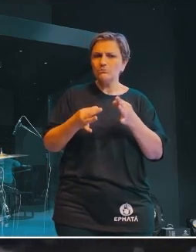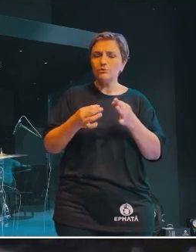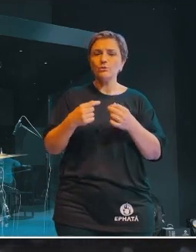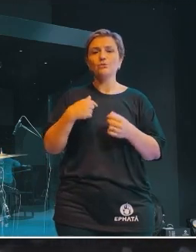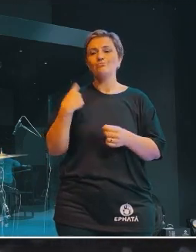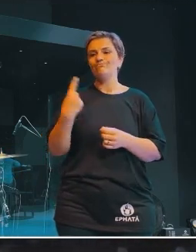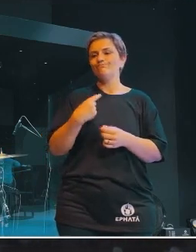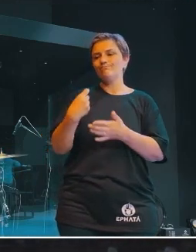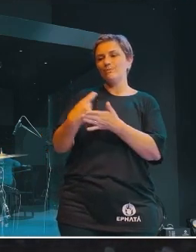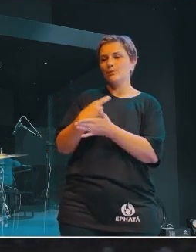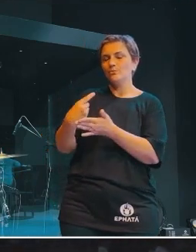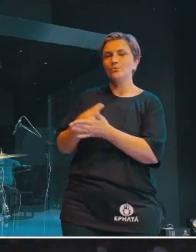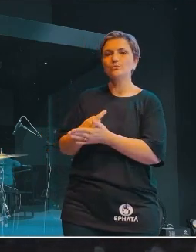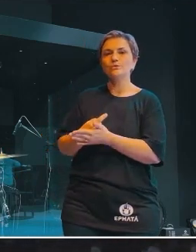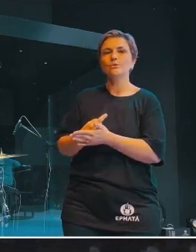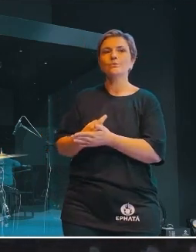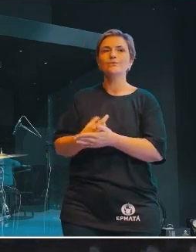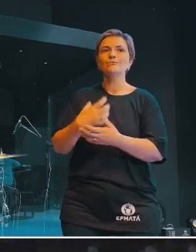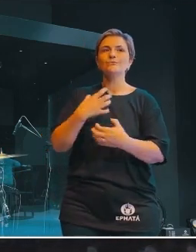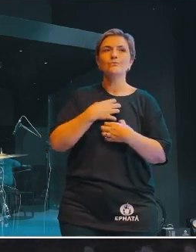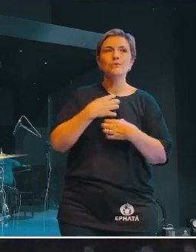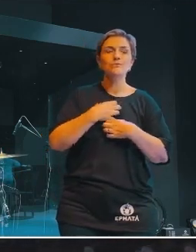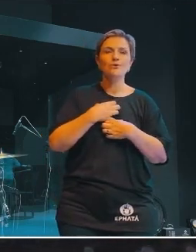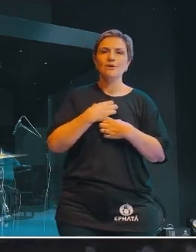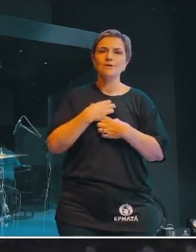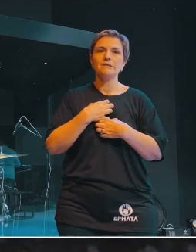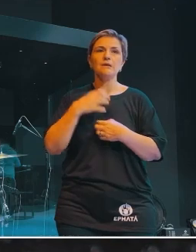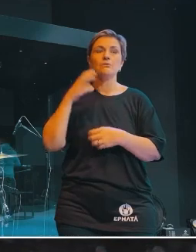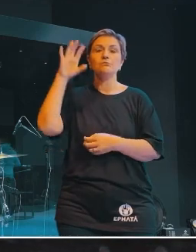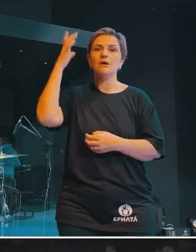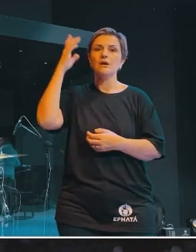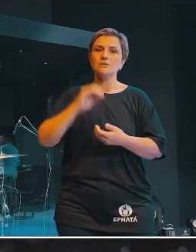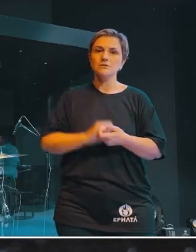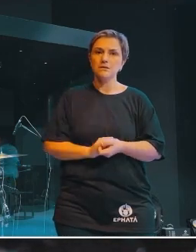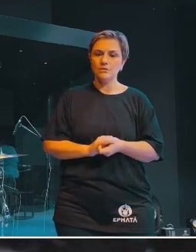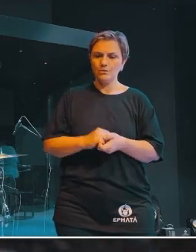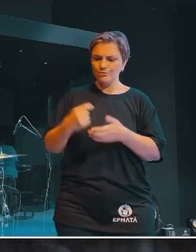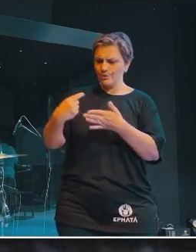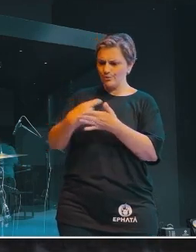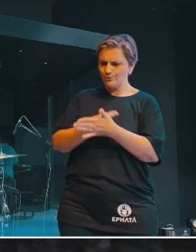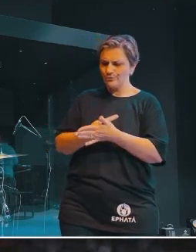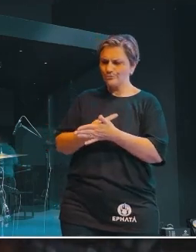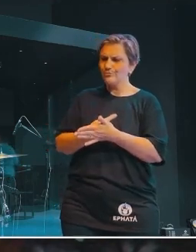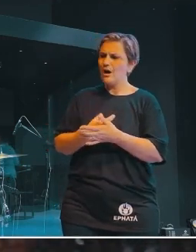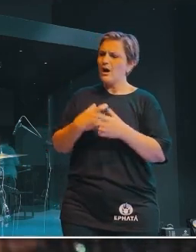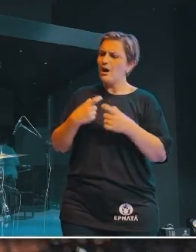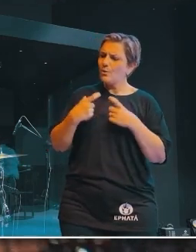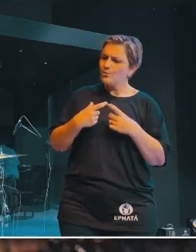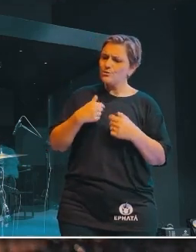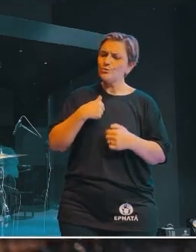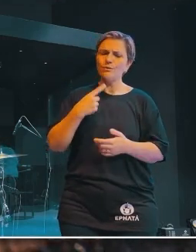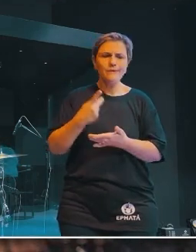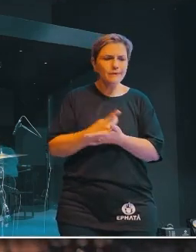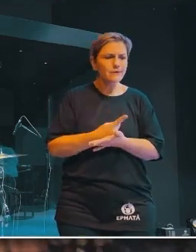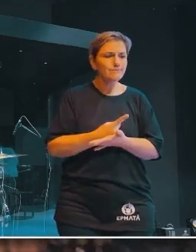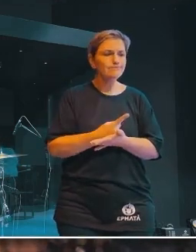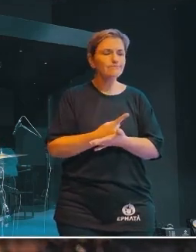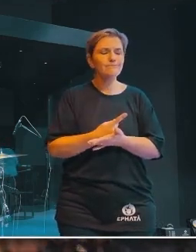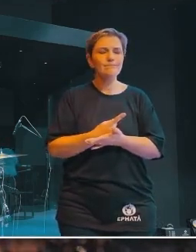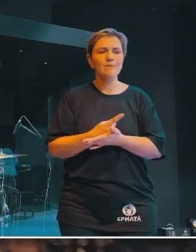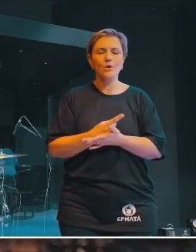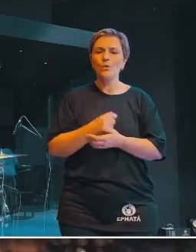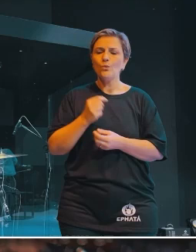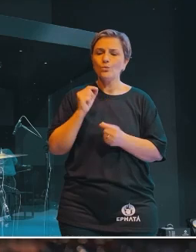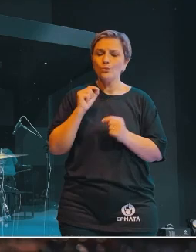perguntamos quando situações inesperadas acontecem. Nós perguntamos a nós mesmos muitas vezes: onde foi que eu errei? Aonde foi